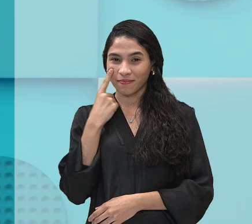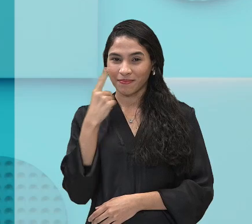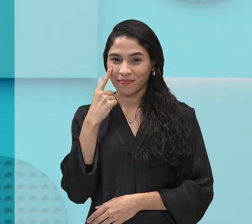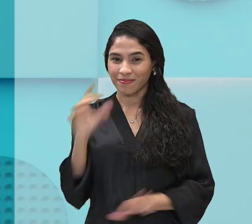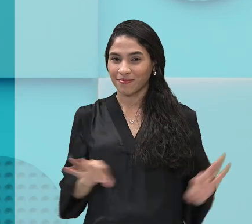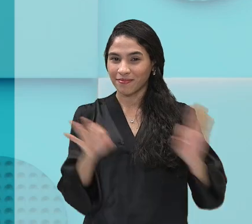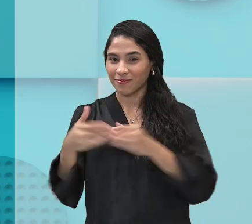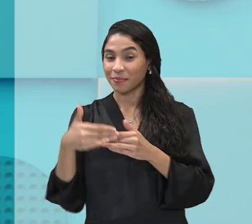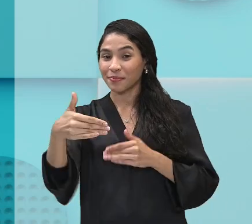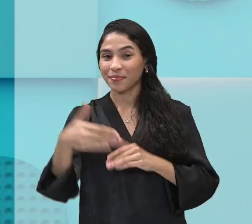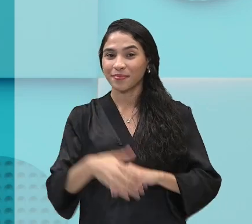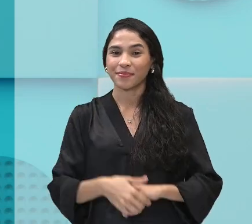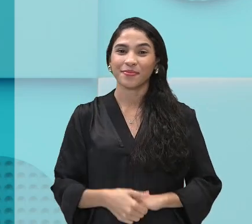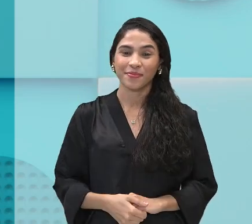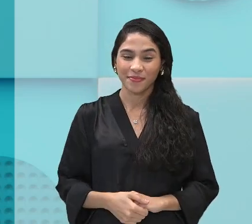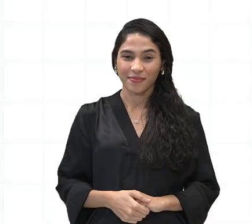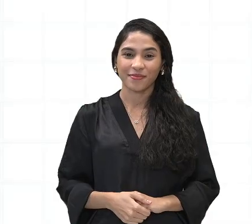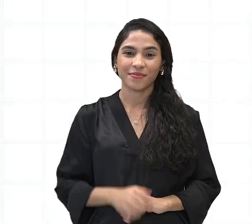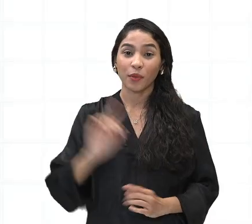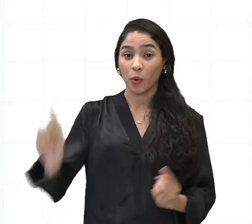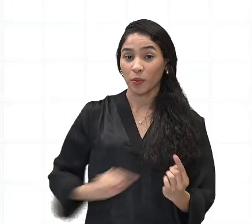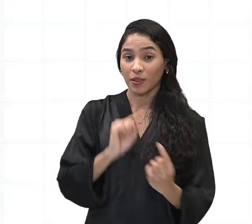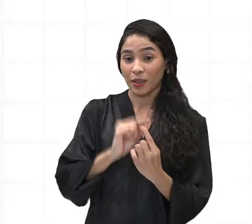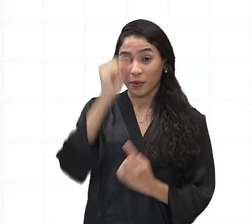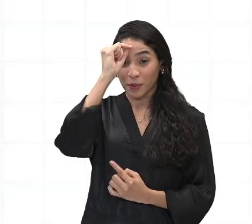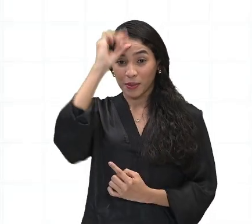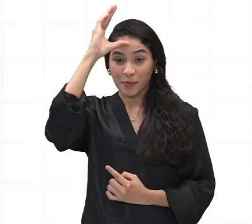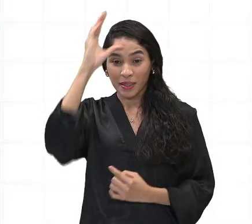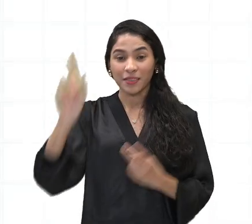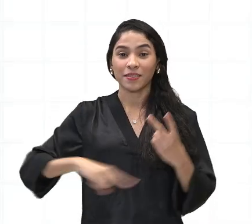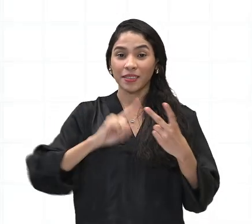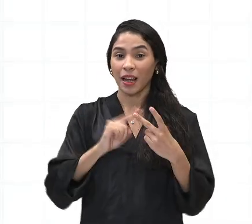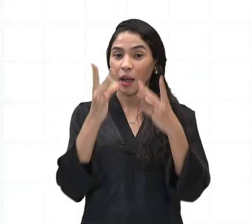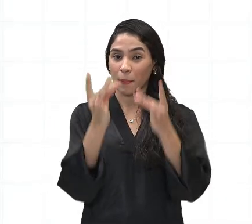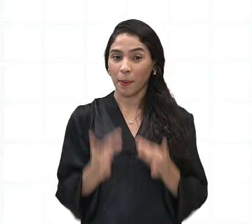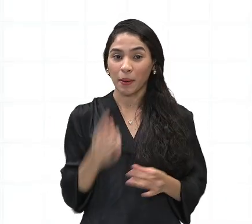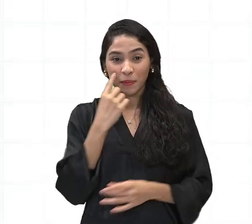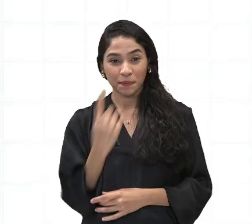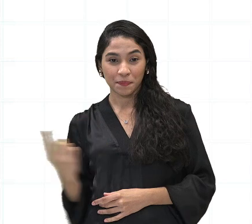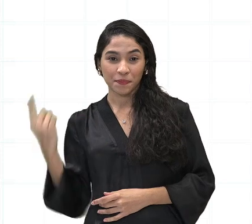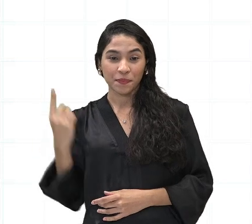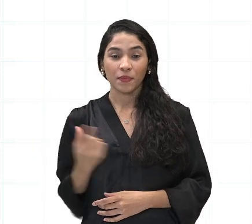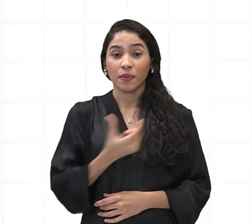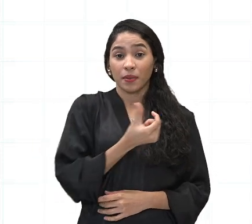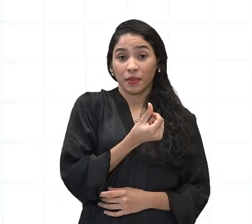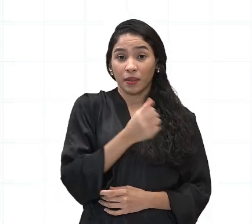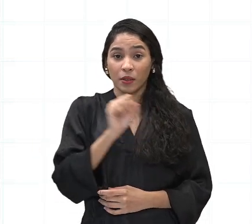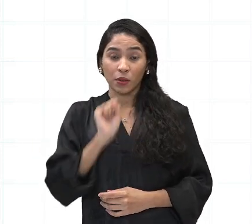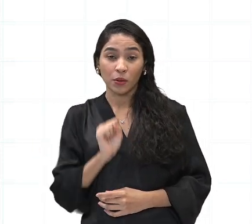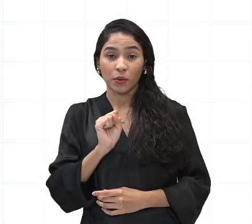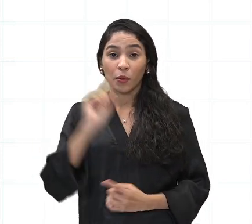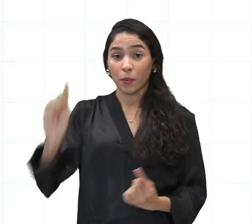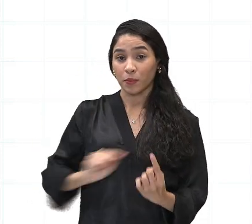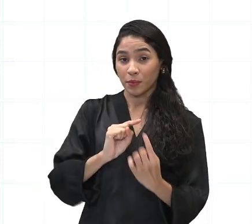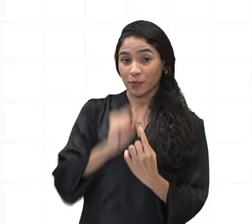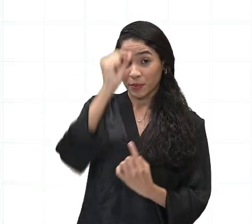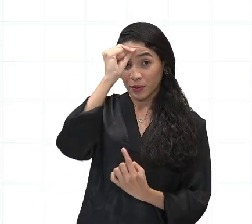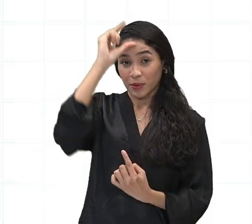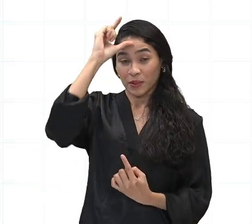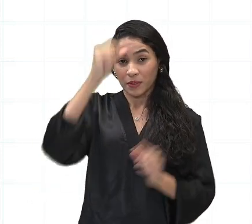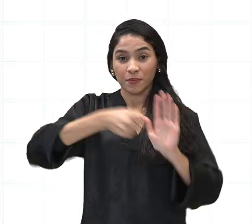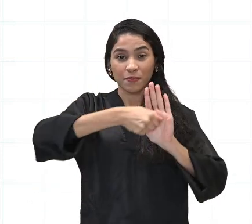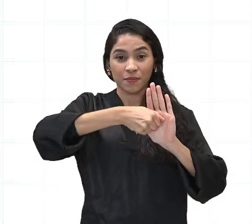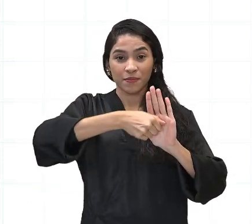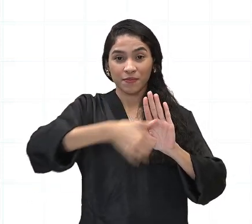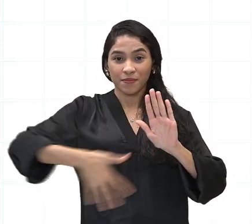olhadinha no que a gente tem aí no nosso objeto de conhecimento e no nosso detalhamento. Como falei, a aula 68, o objeto de conhecimento,